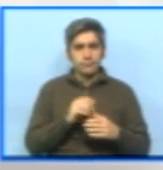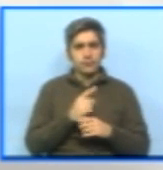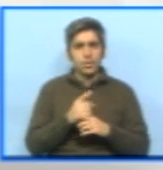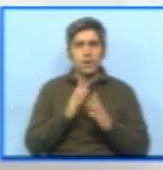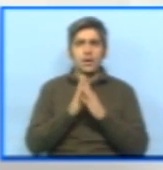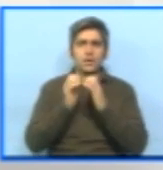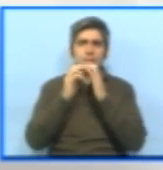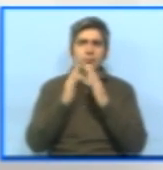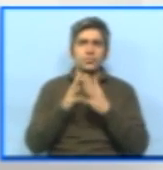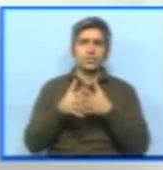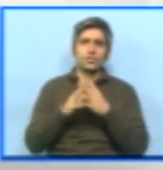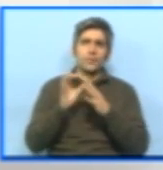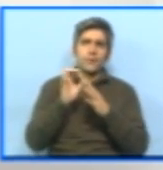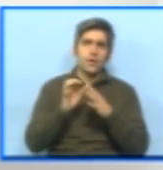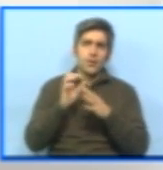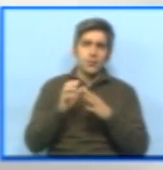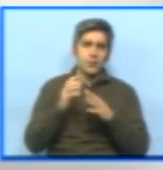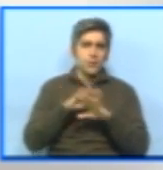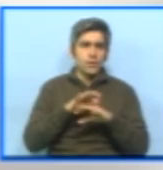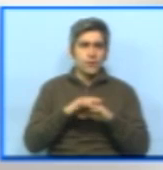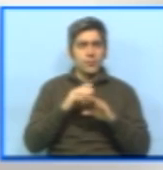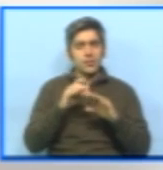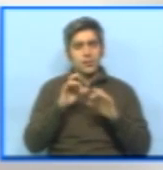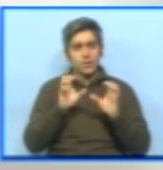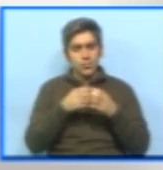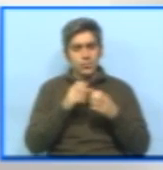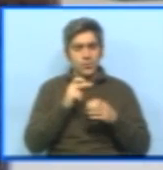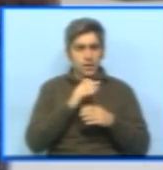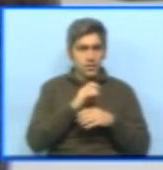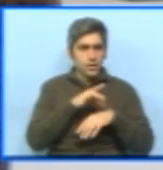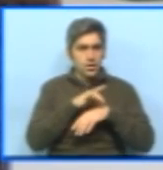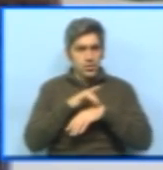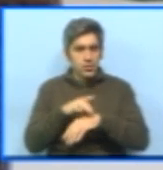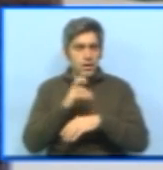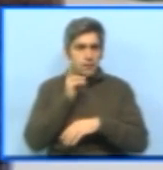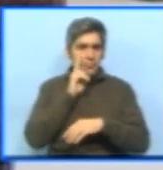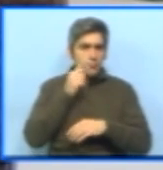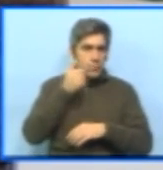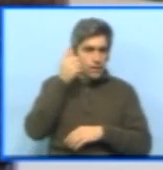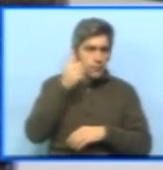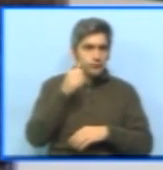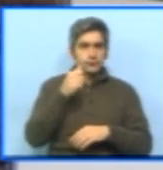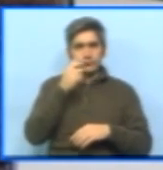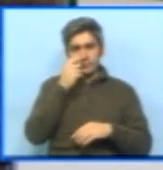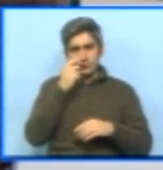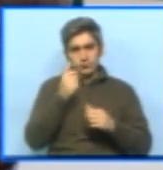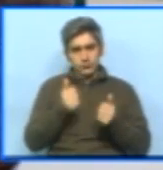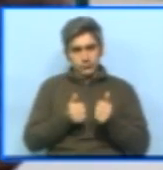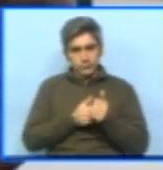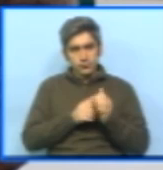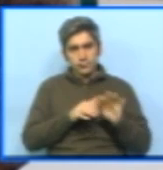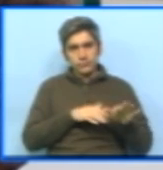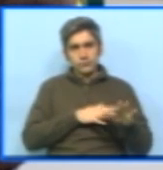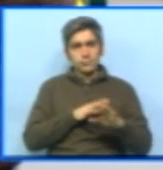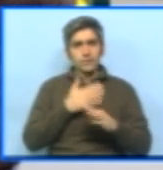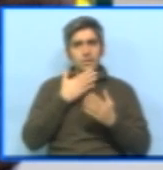até estruturalmente é, através da sua estrutura do rancho, dos guias, do mestre, dos dispenseiros, para que